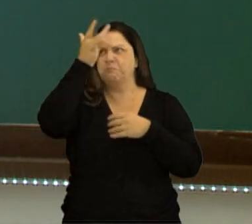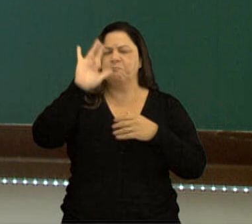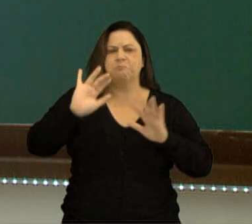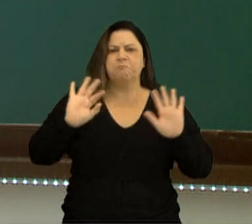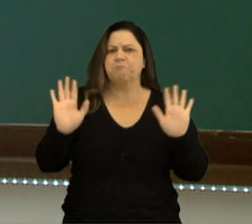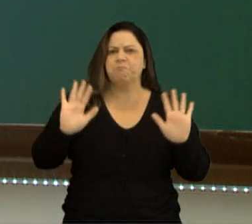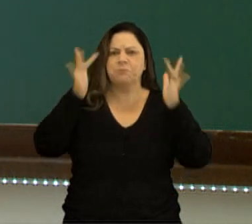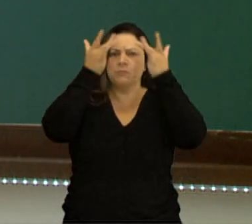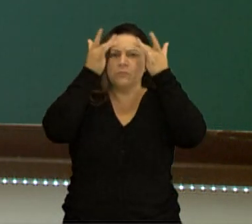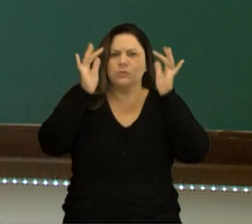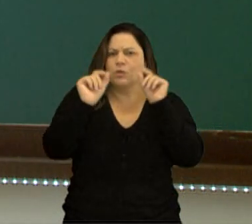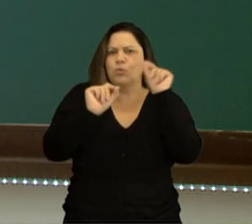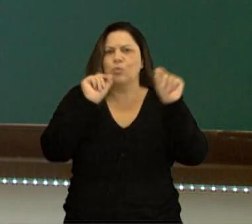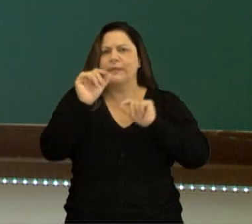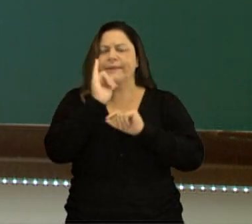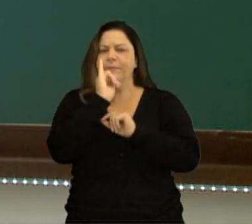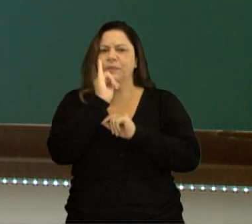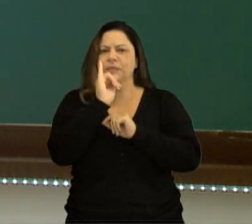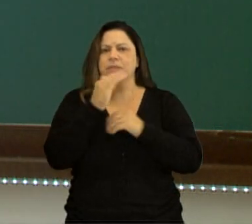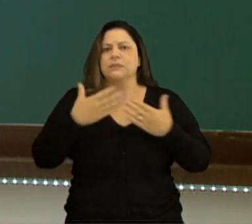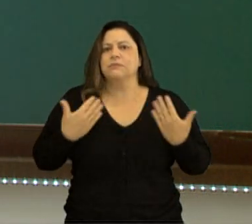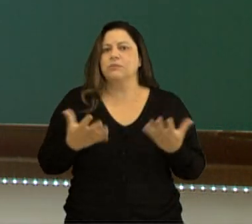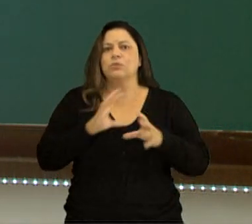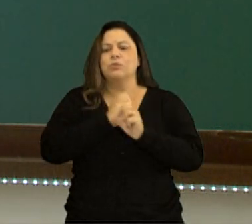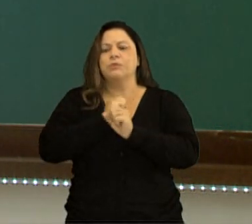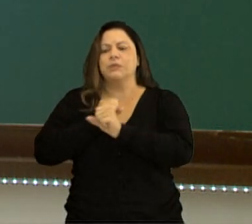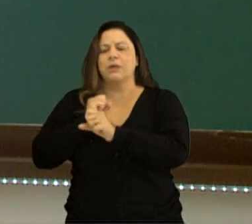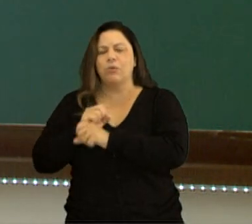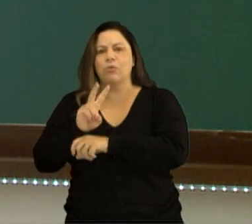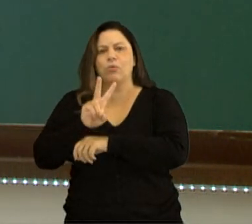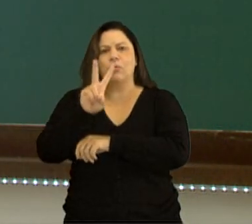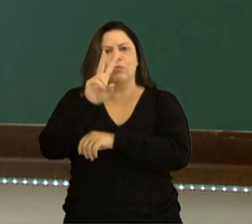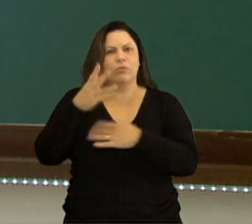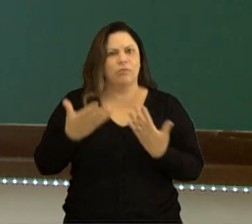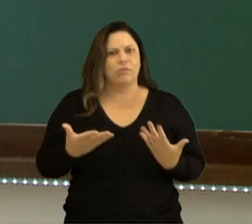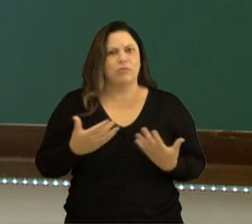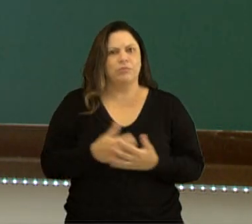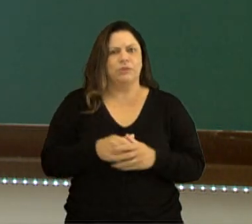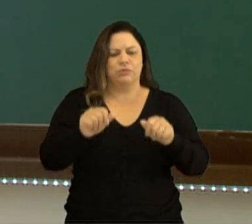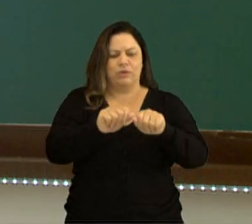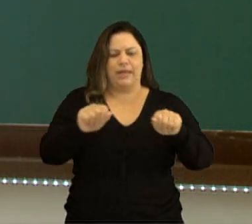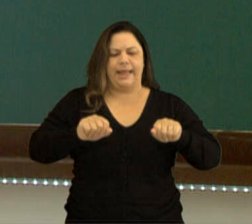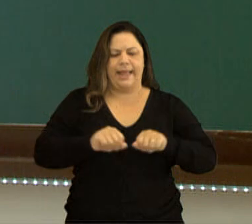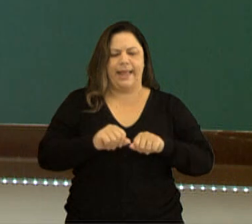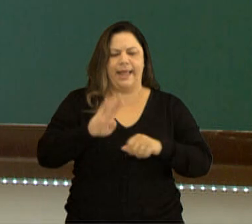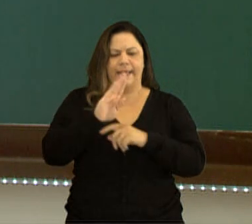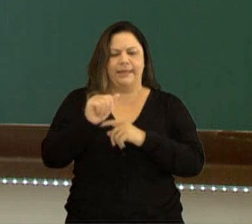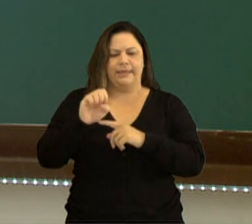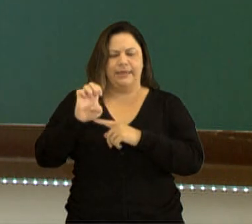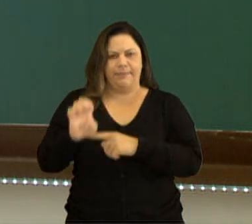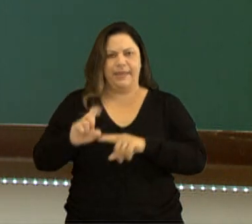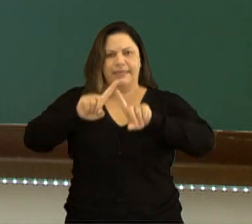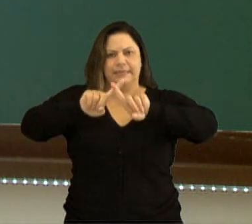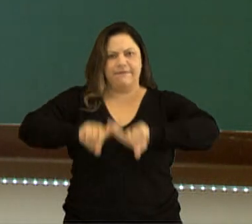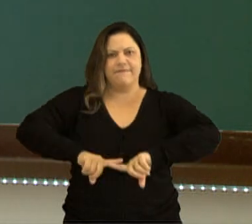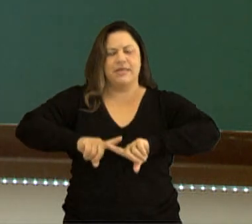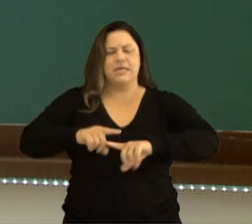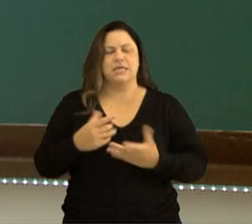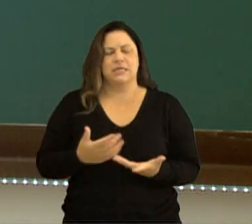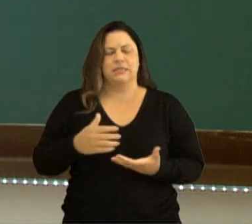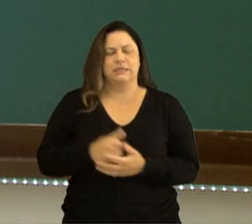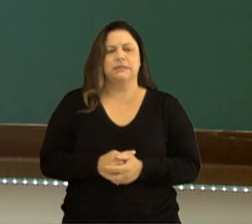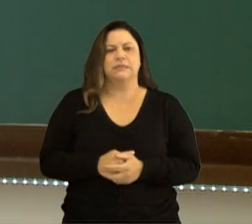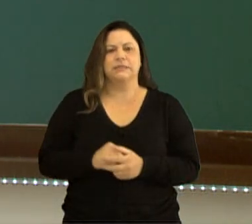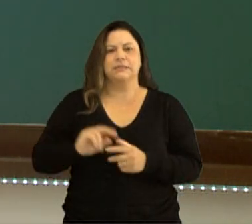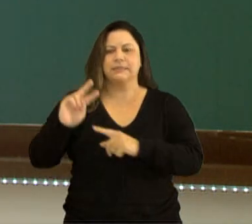no, por exemplo, como que a gente calcula o volume? O volume não é área da base vezes altura? Então, a